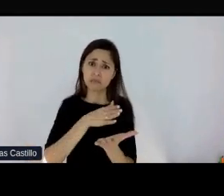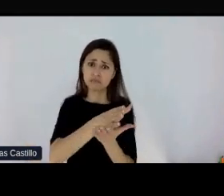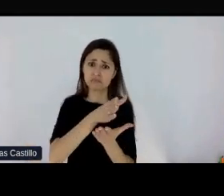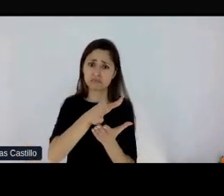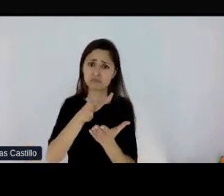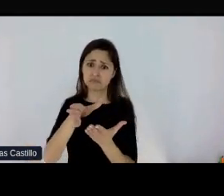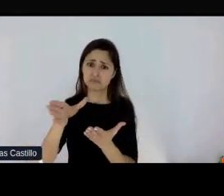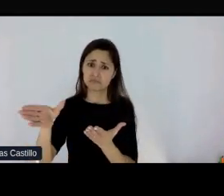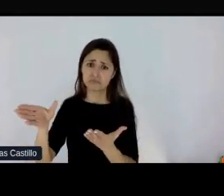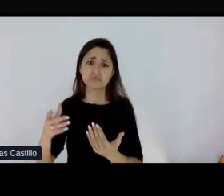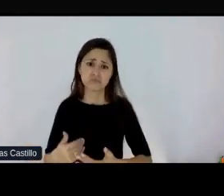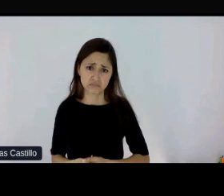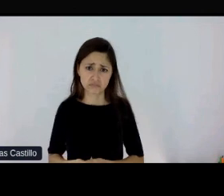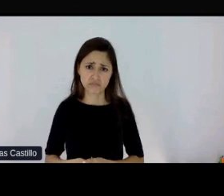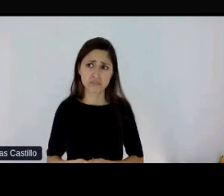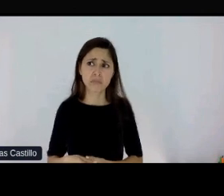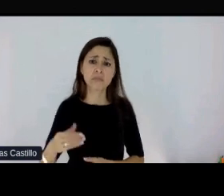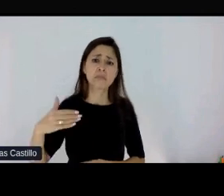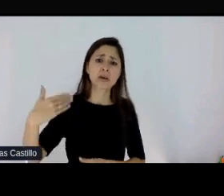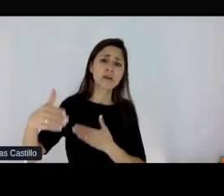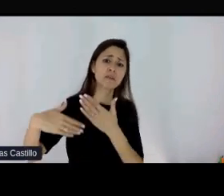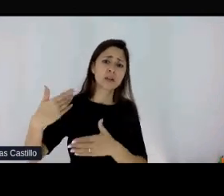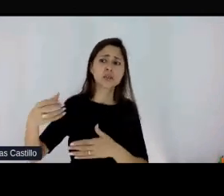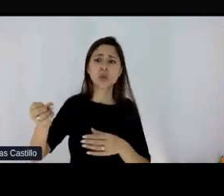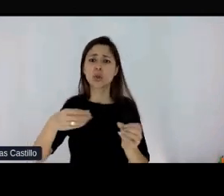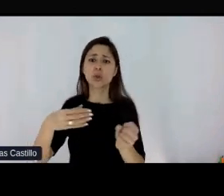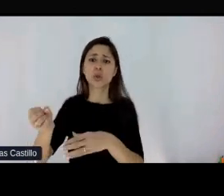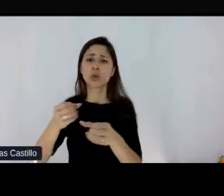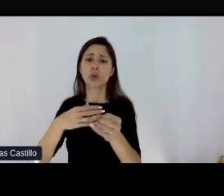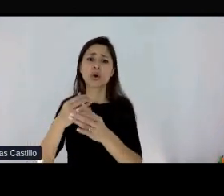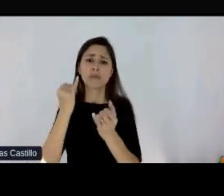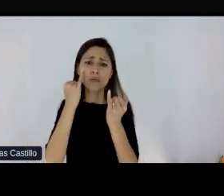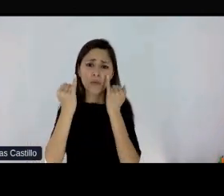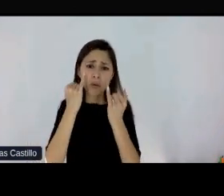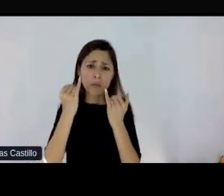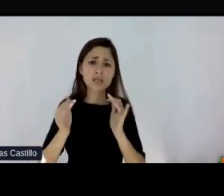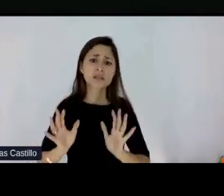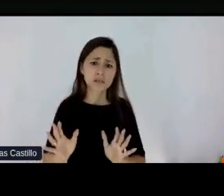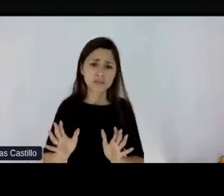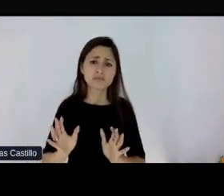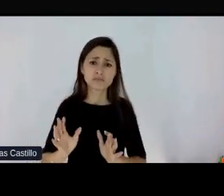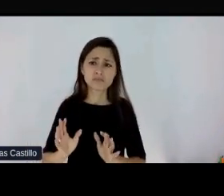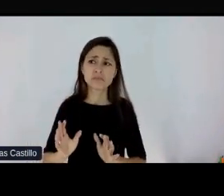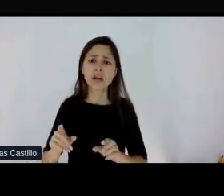novas conversas e novos conhecimentos, que esses conhecimentos sejam